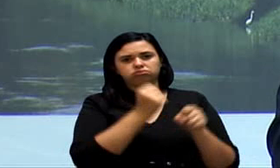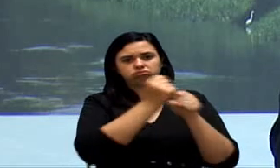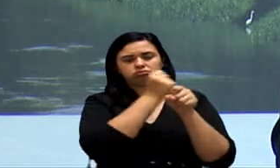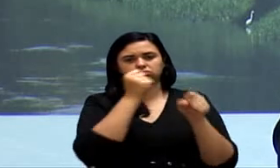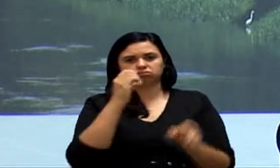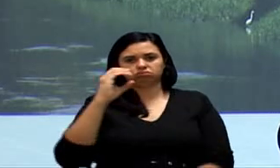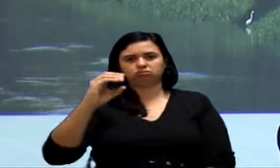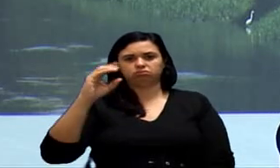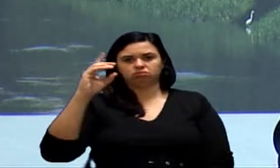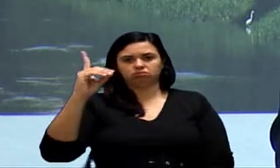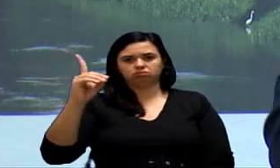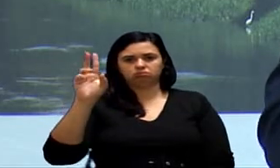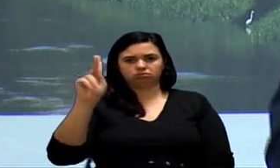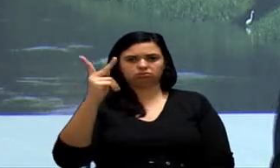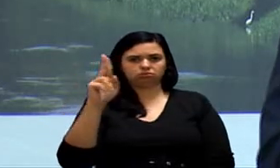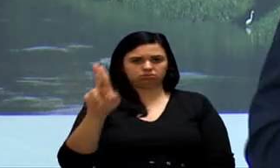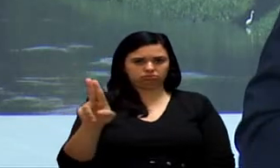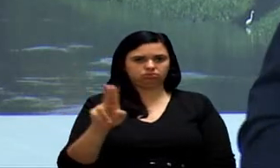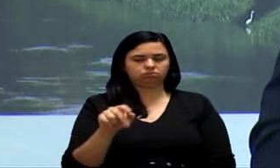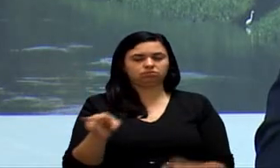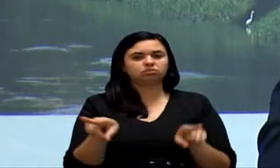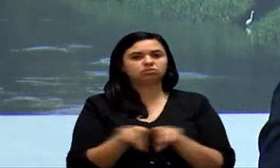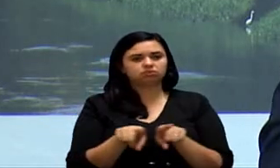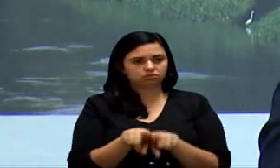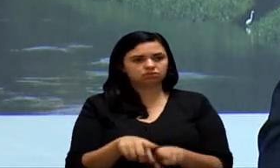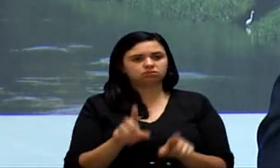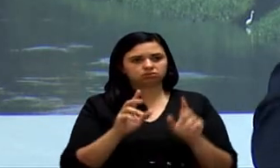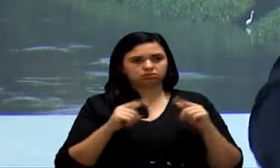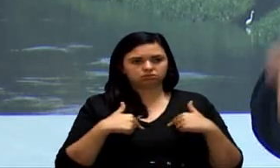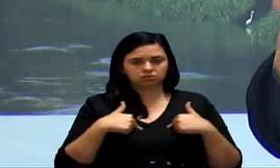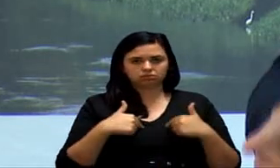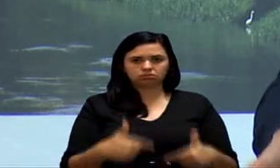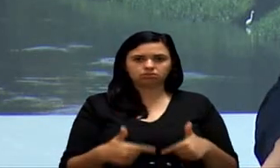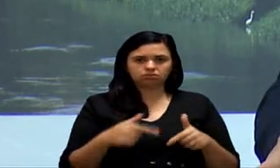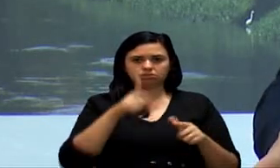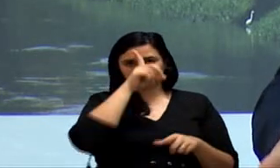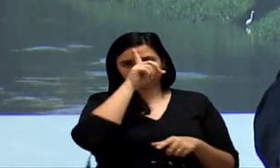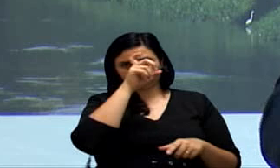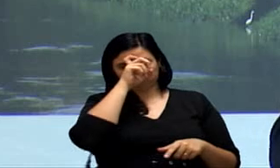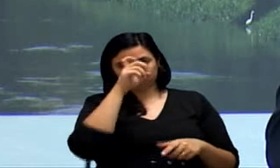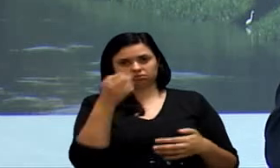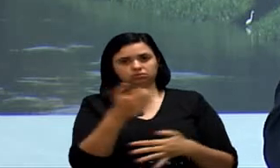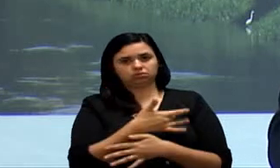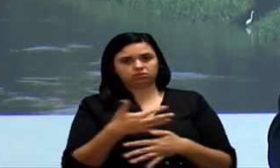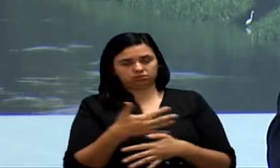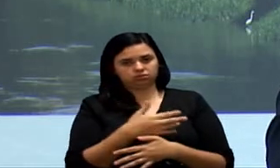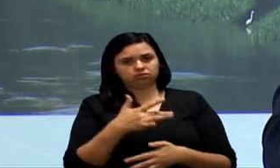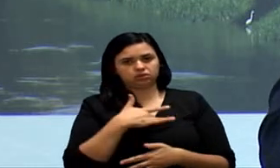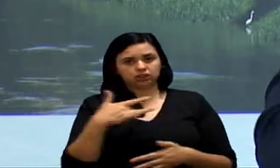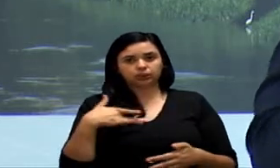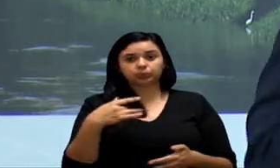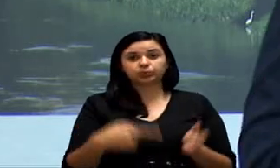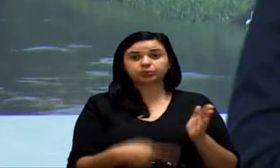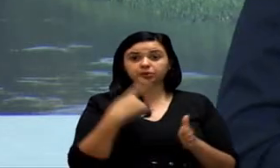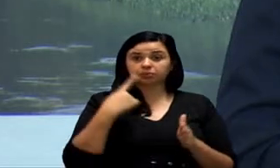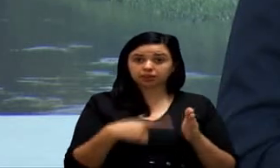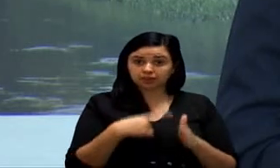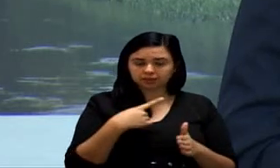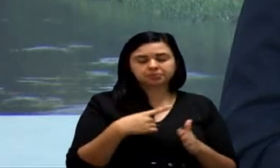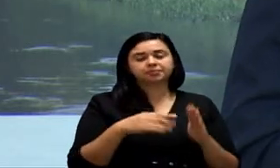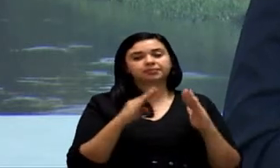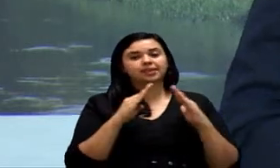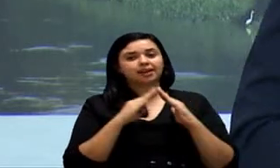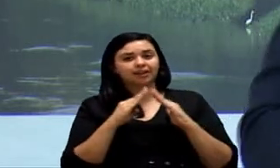no secretário de Saúde também lutar pelo hospital municipal. Porque o que a gente precisa? Saúde em primeiro lugar,